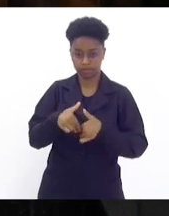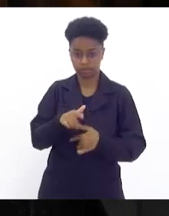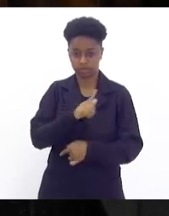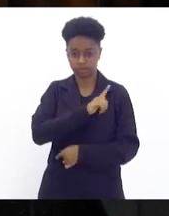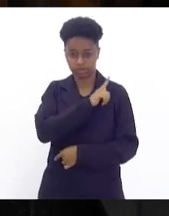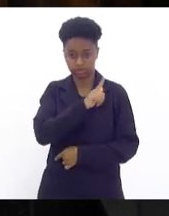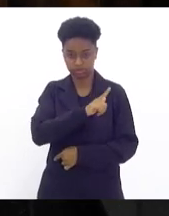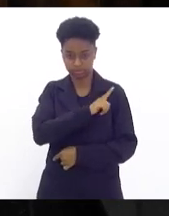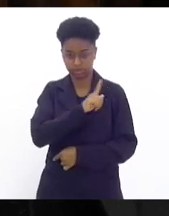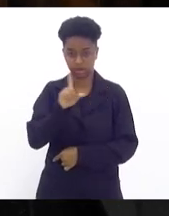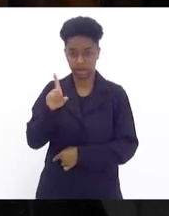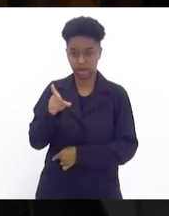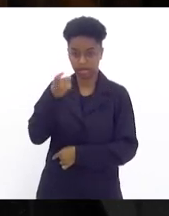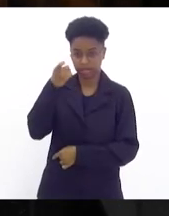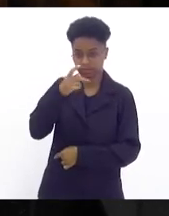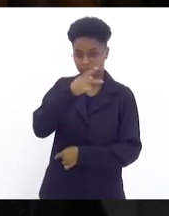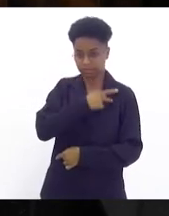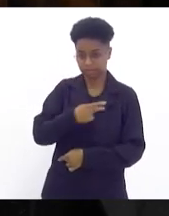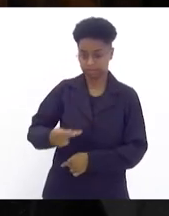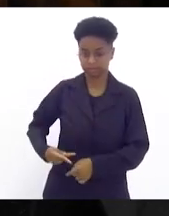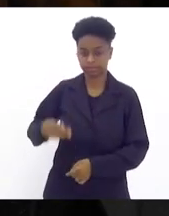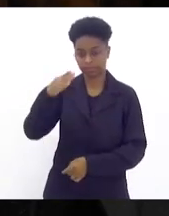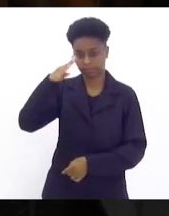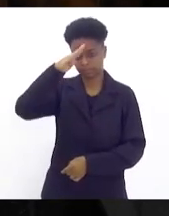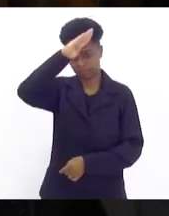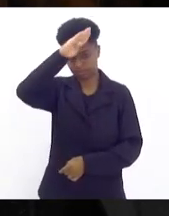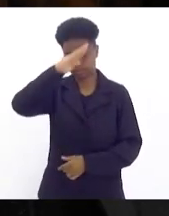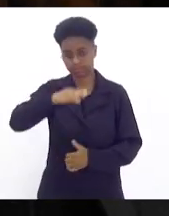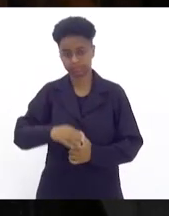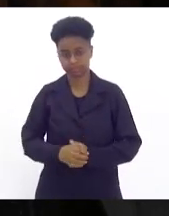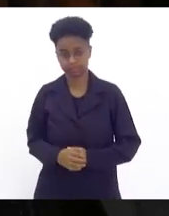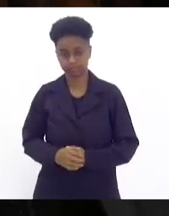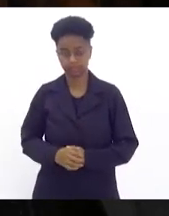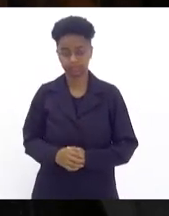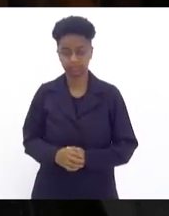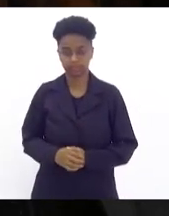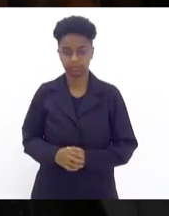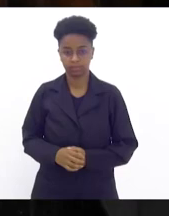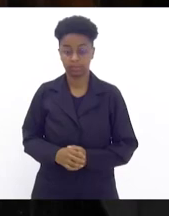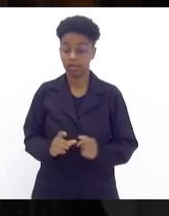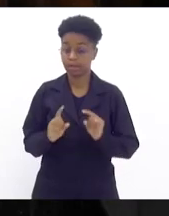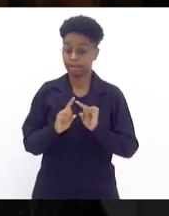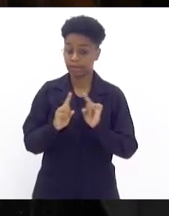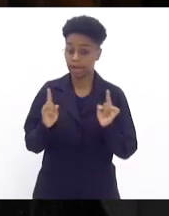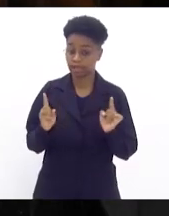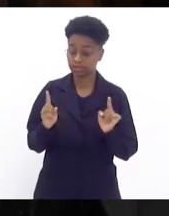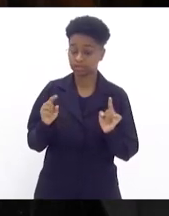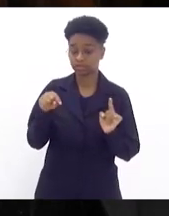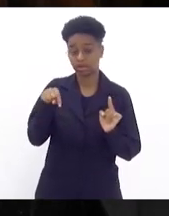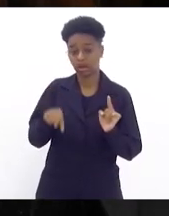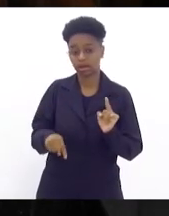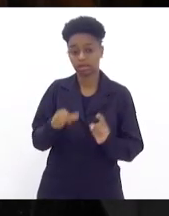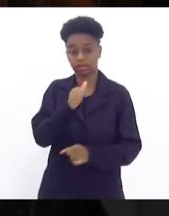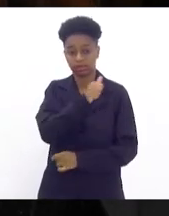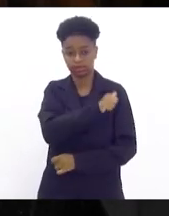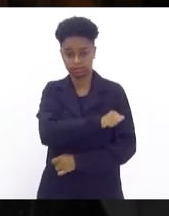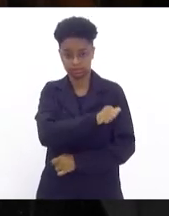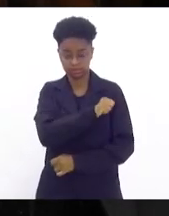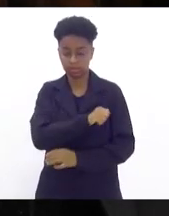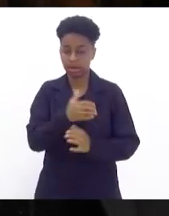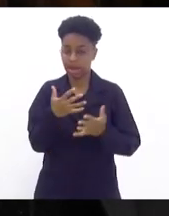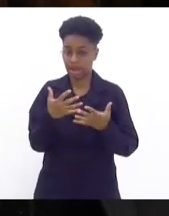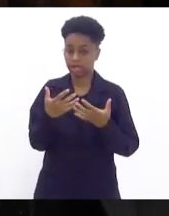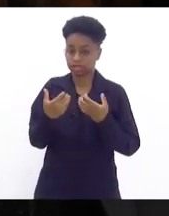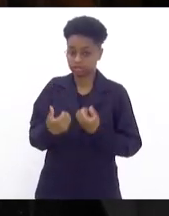do ex-presidente Jair Messias bolsonaro mas aqui o estado do Rio de Janeiro aderiu